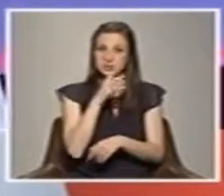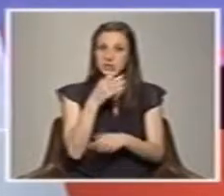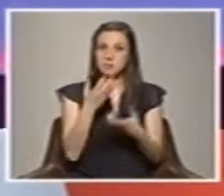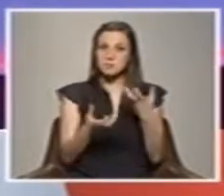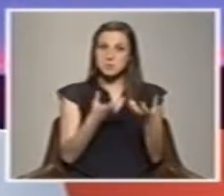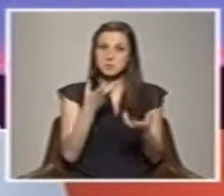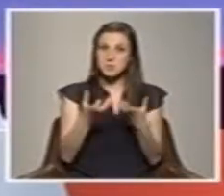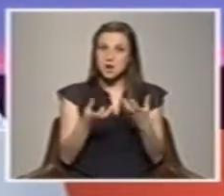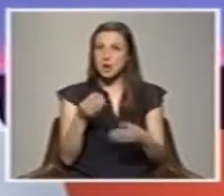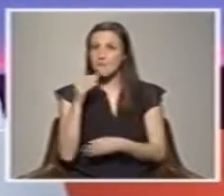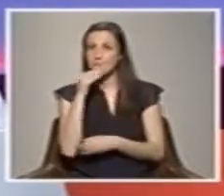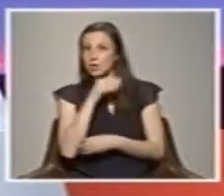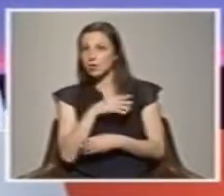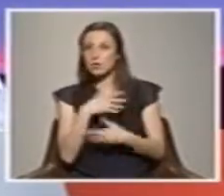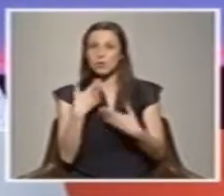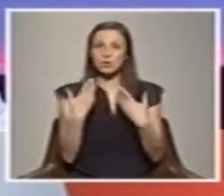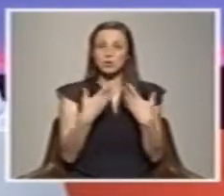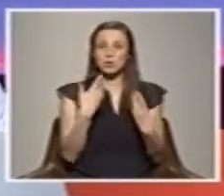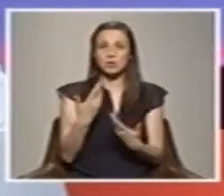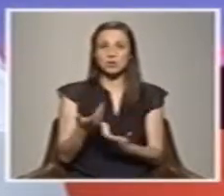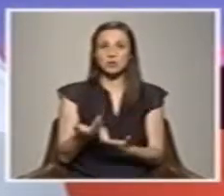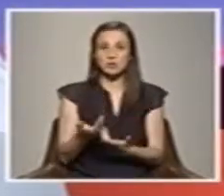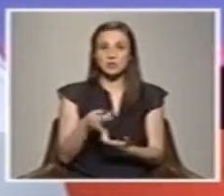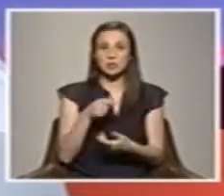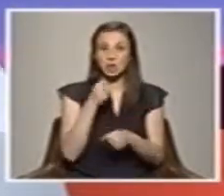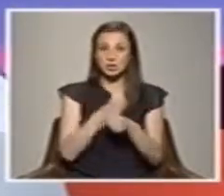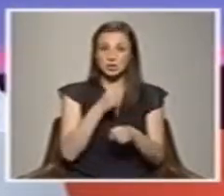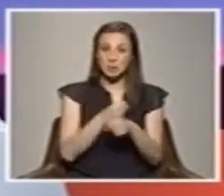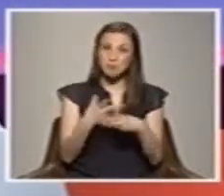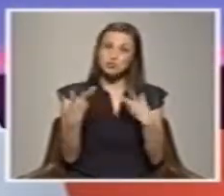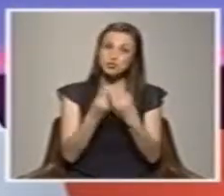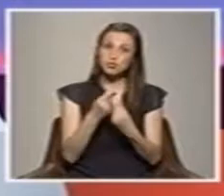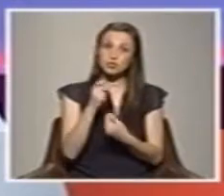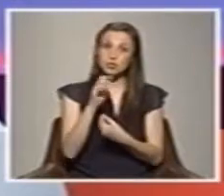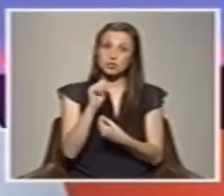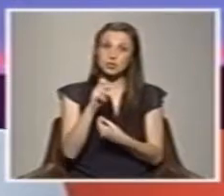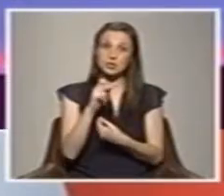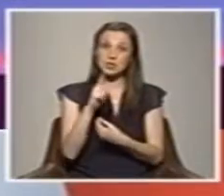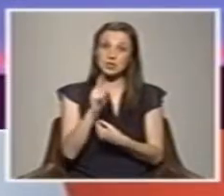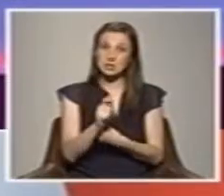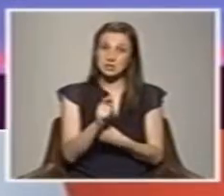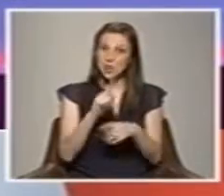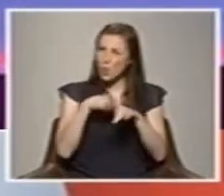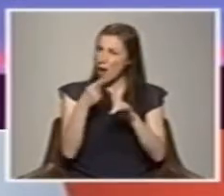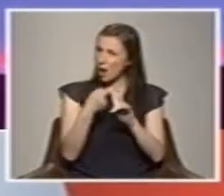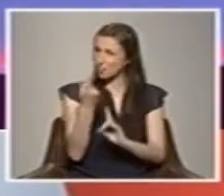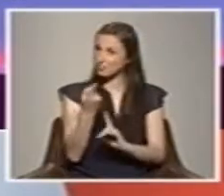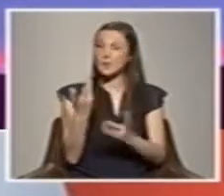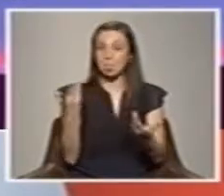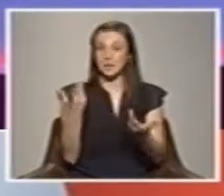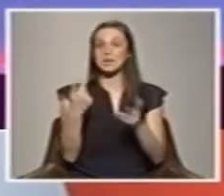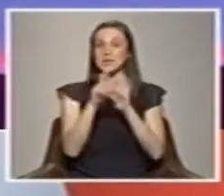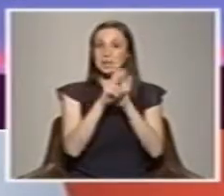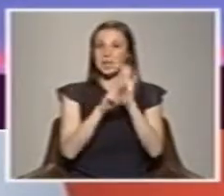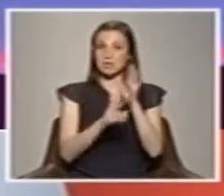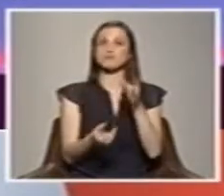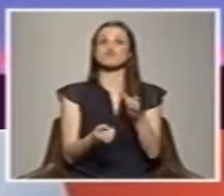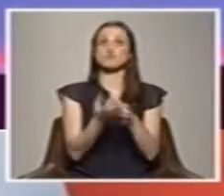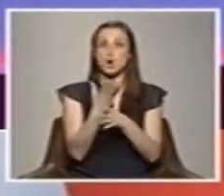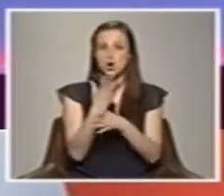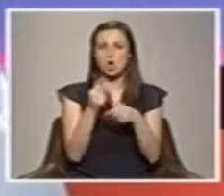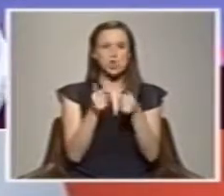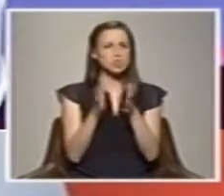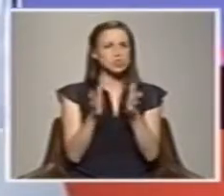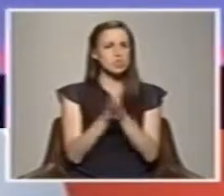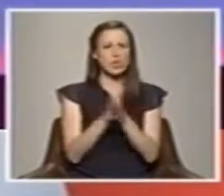isto sei porque trabalhámos dentro da ASAI com a ASAI. E então quais são as regras, para percebermos? Então criámos as regras em todos os